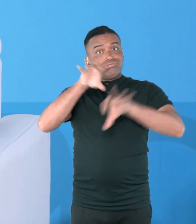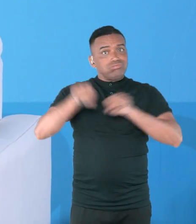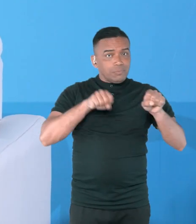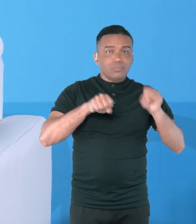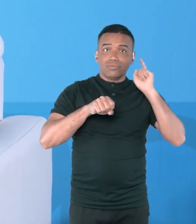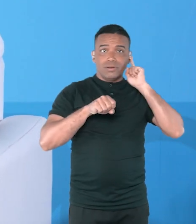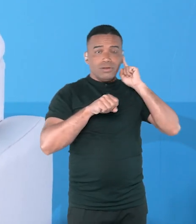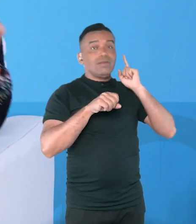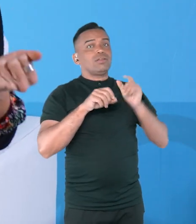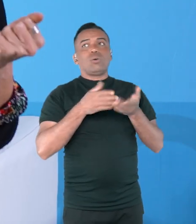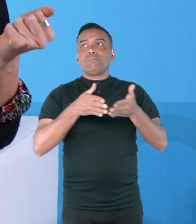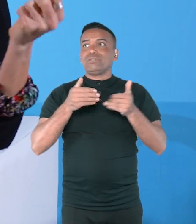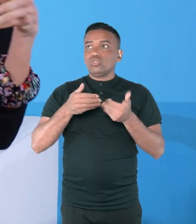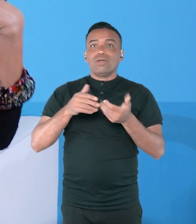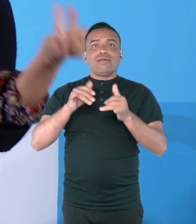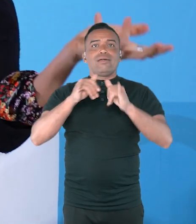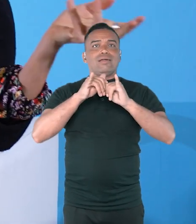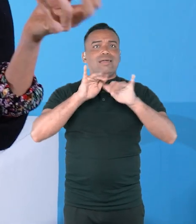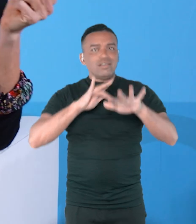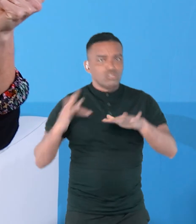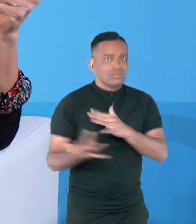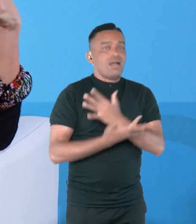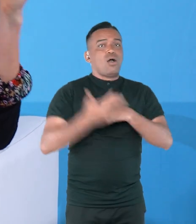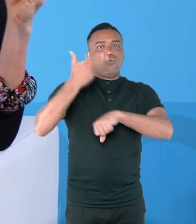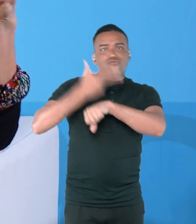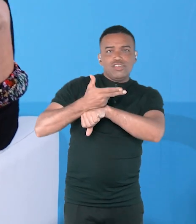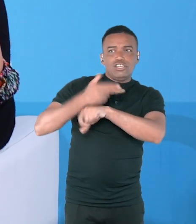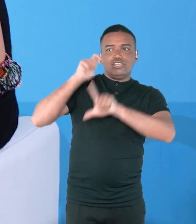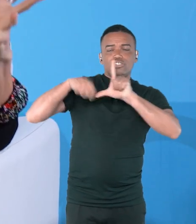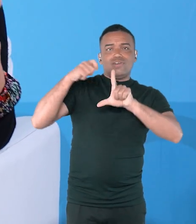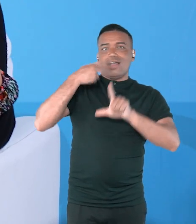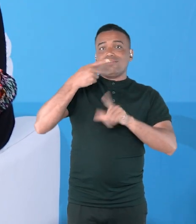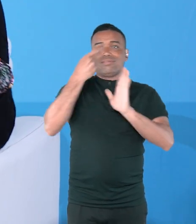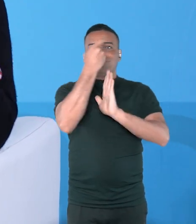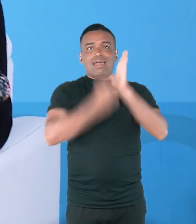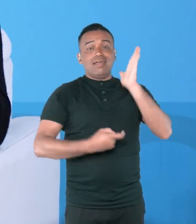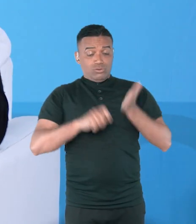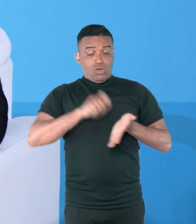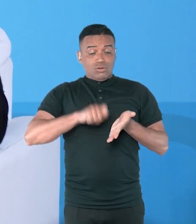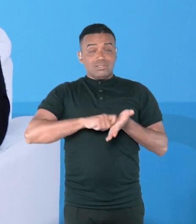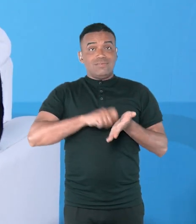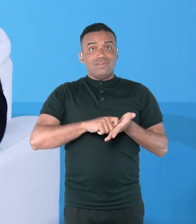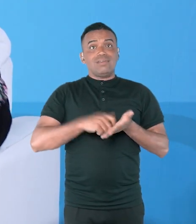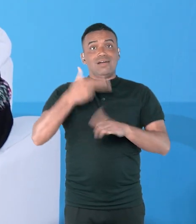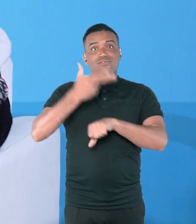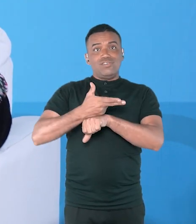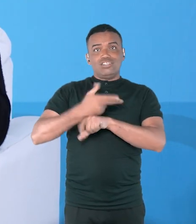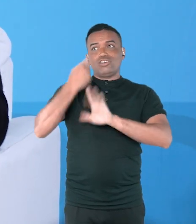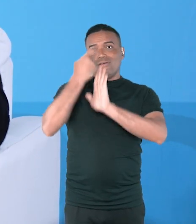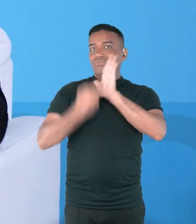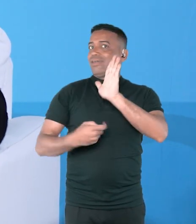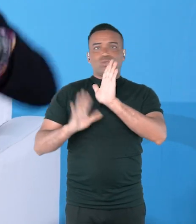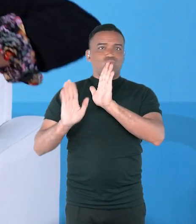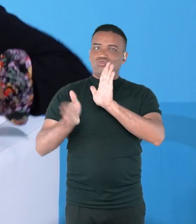uma requisição pela rede social, um vídeo que eu fiz que eu falava. O próprio texto que eu escrevi para falar o vídeo